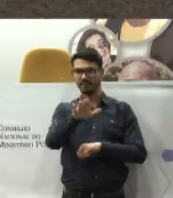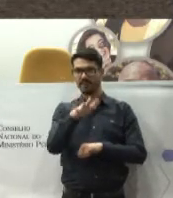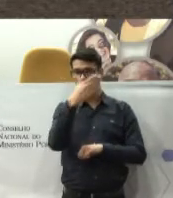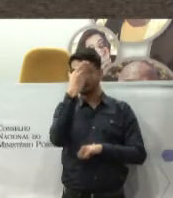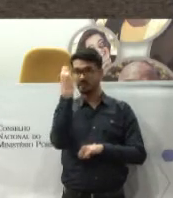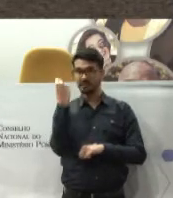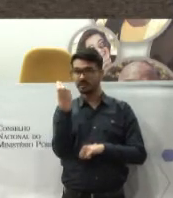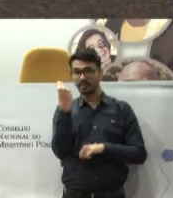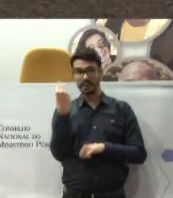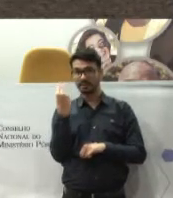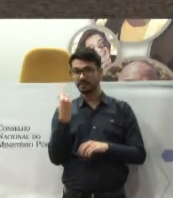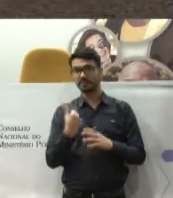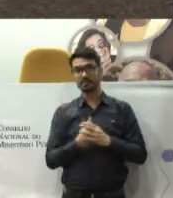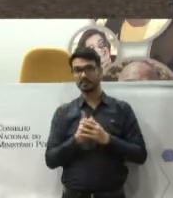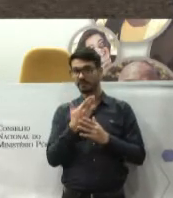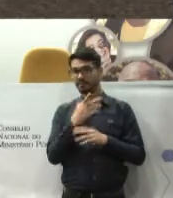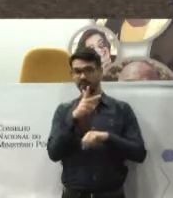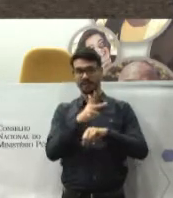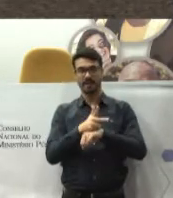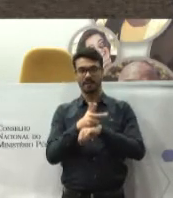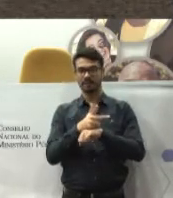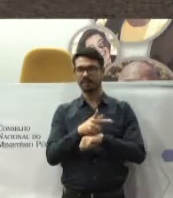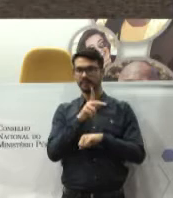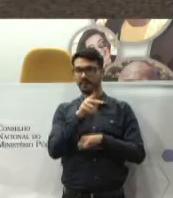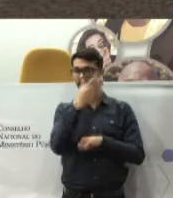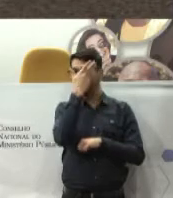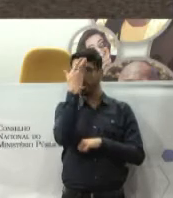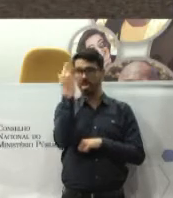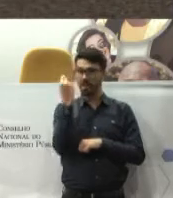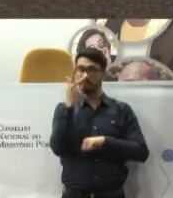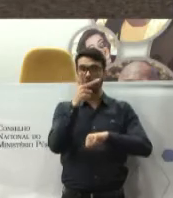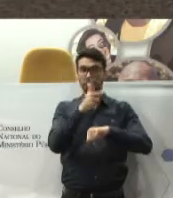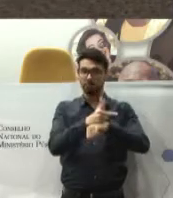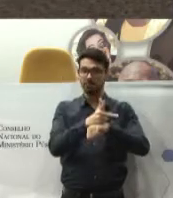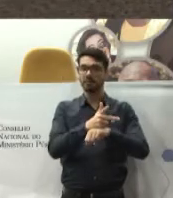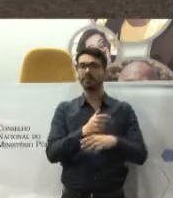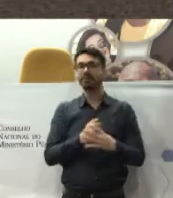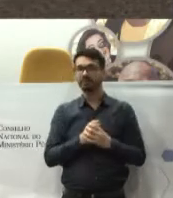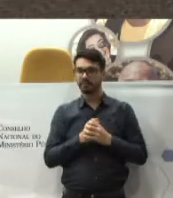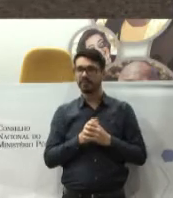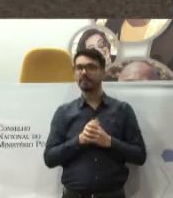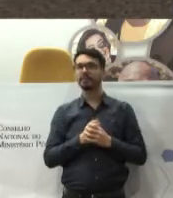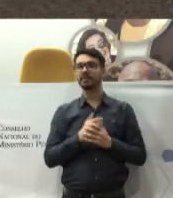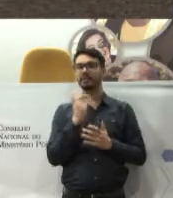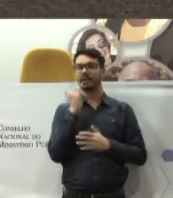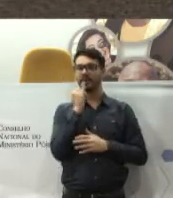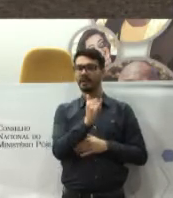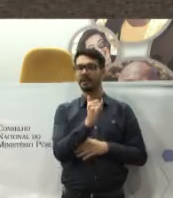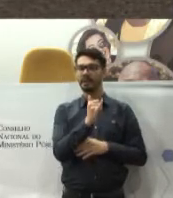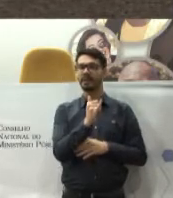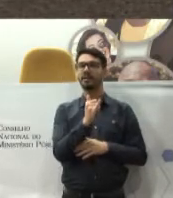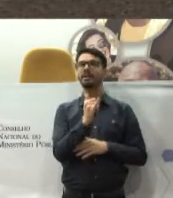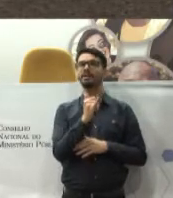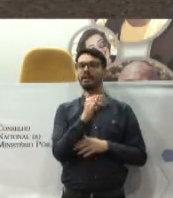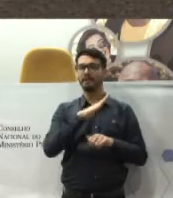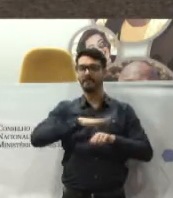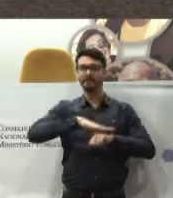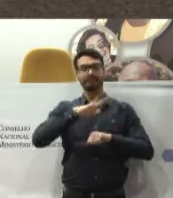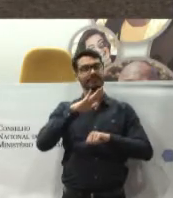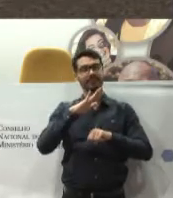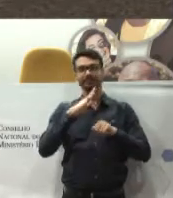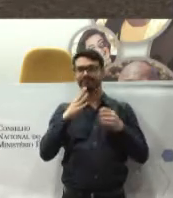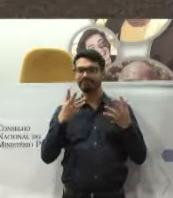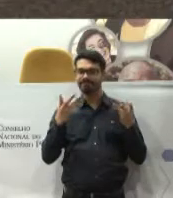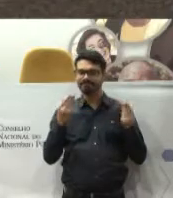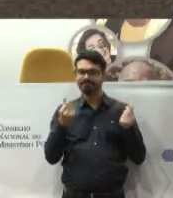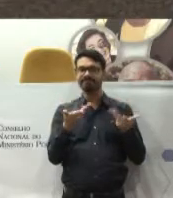esquecem que são gravados. E é nesses momentos de esquecimento da gravação que as informações mais preciosas são